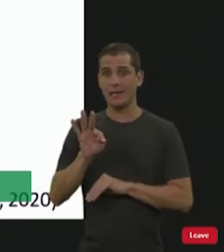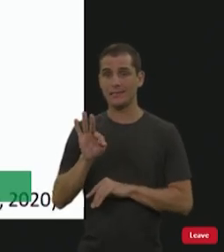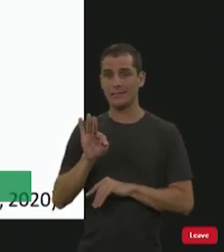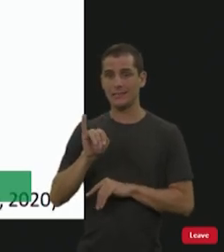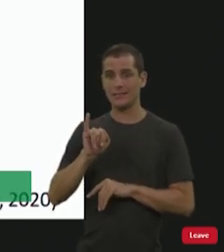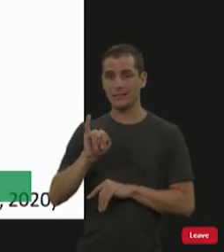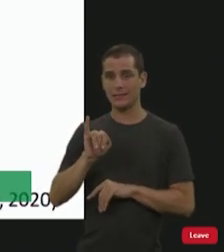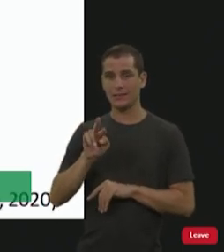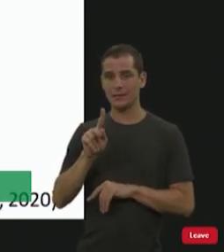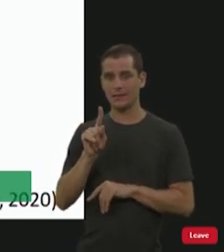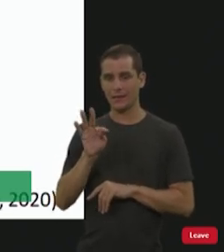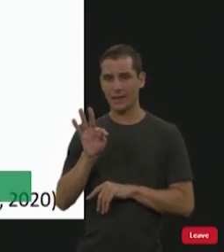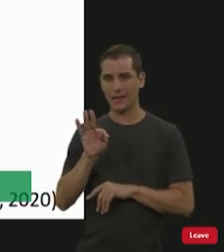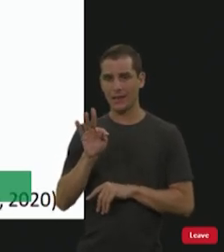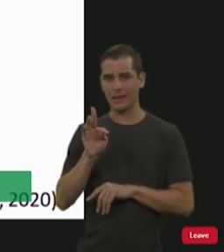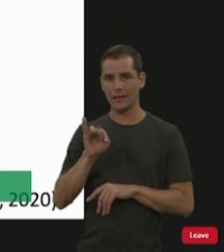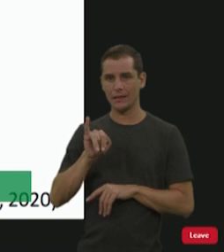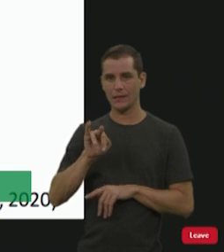No Rio Grande do Norte,